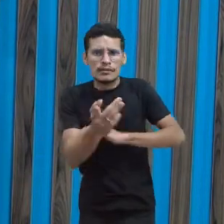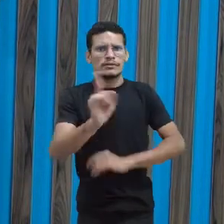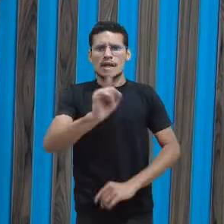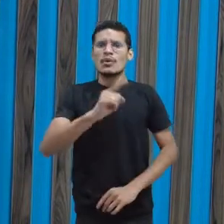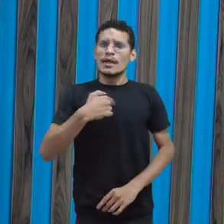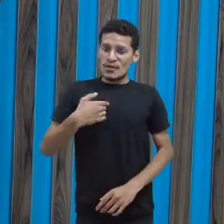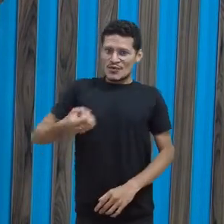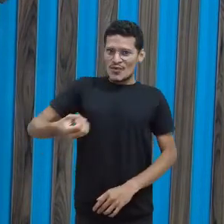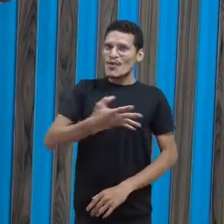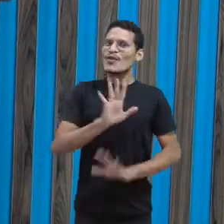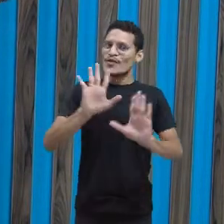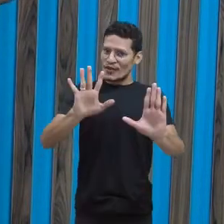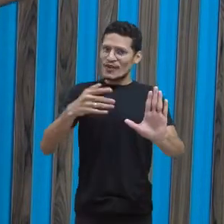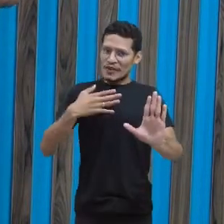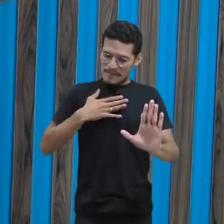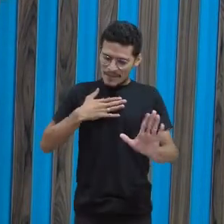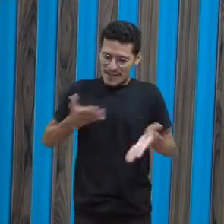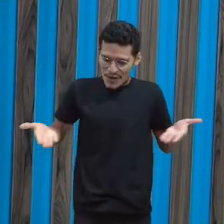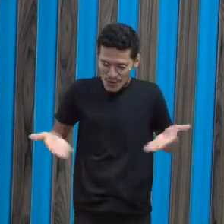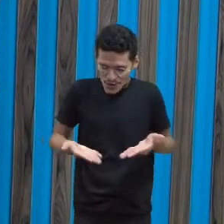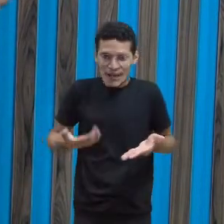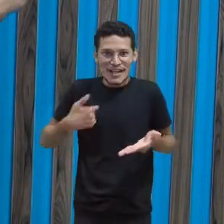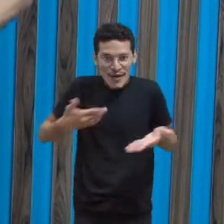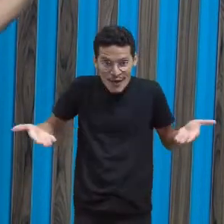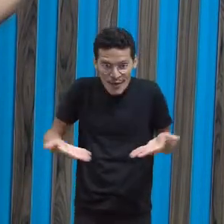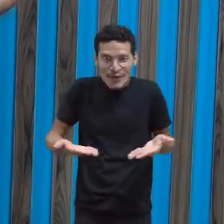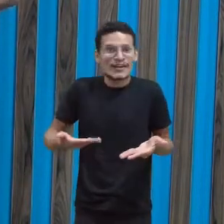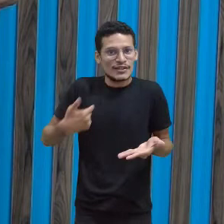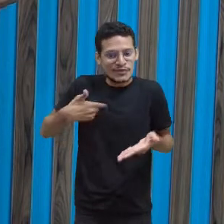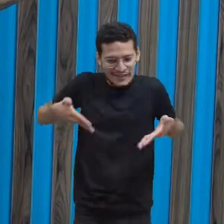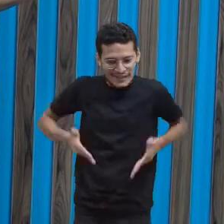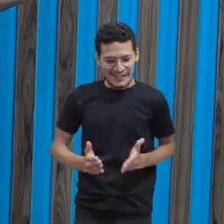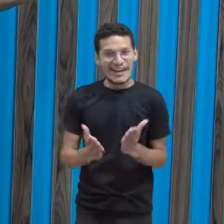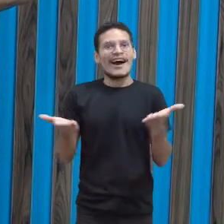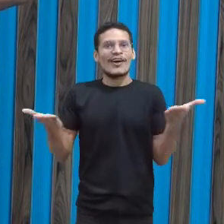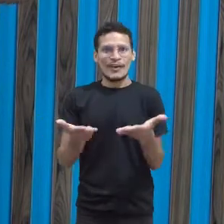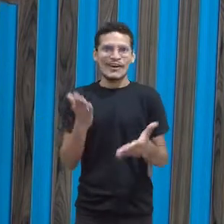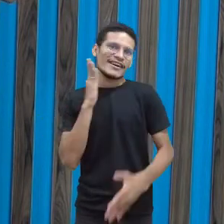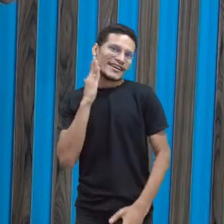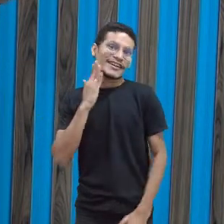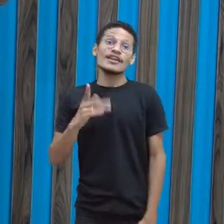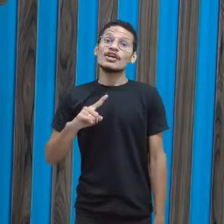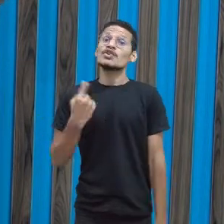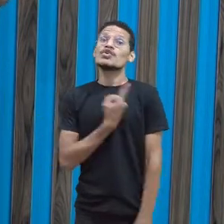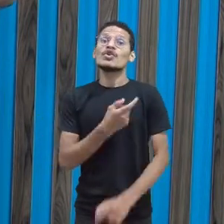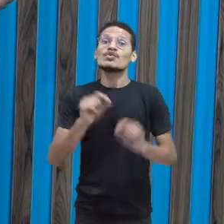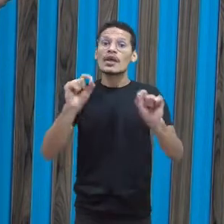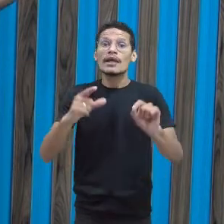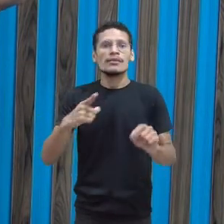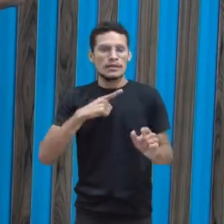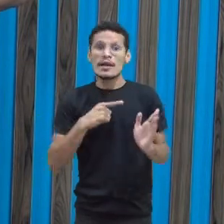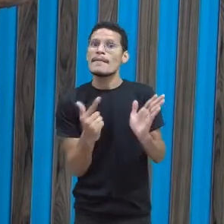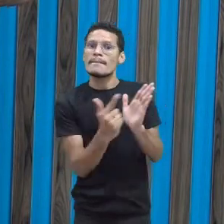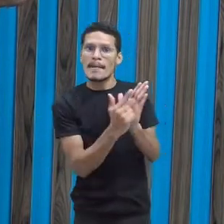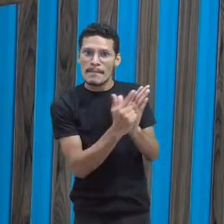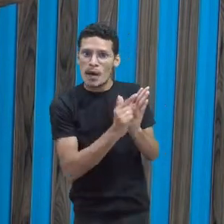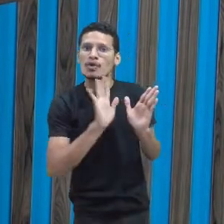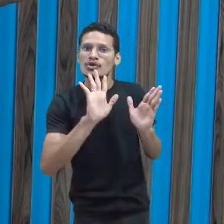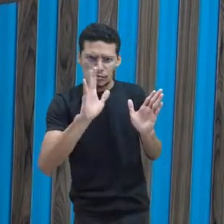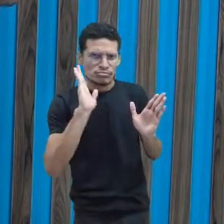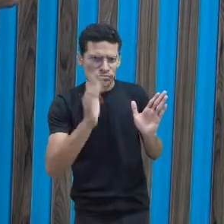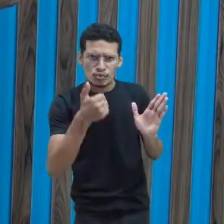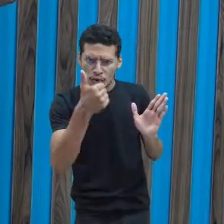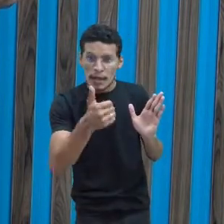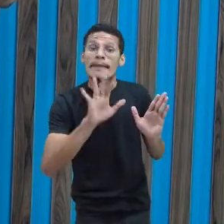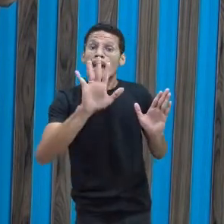sou novinho, tá bom? A minha geração é de agora. A gente tinha ainda a carteira impressa, mas agora você já